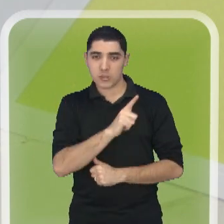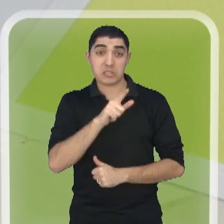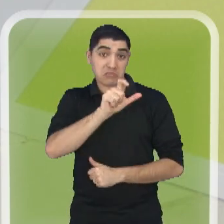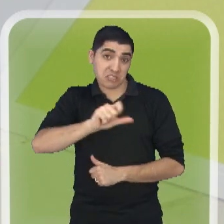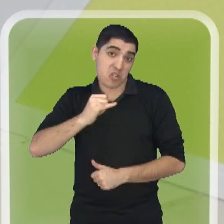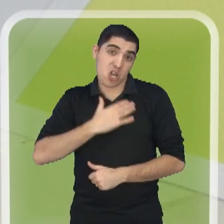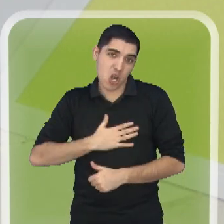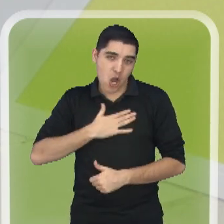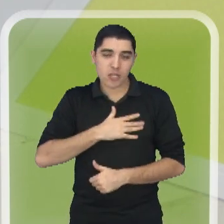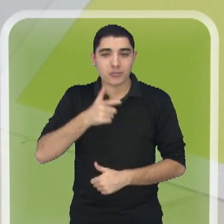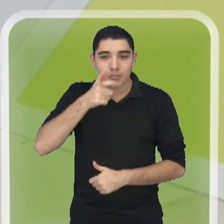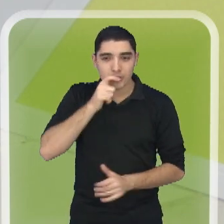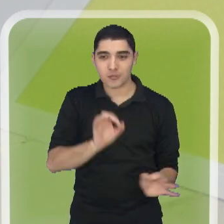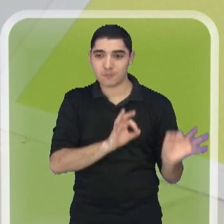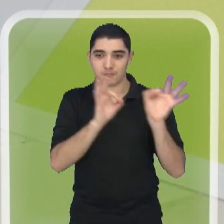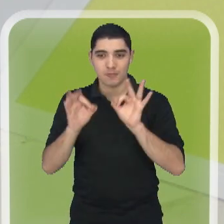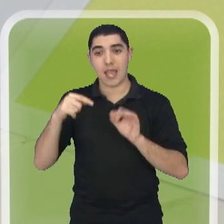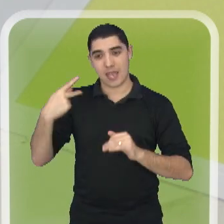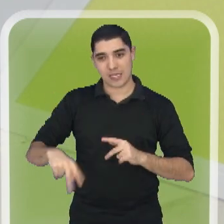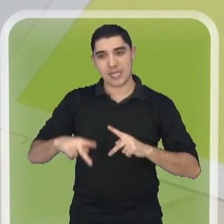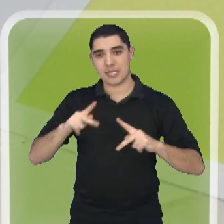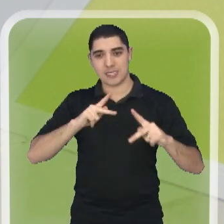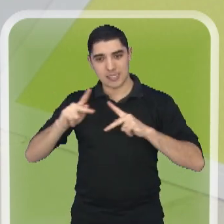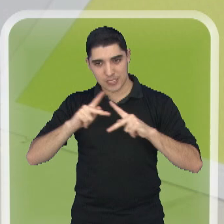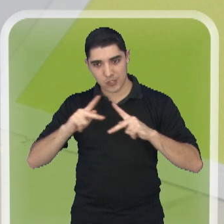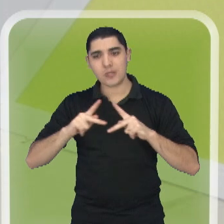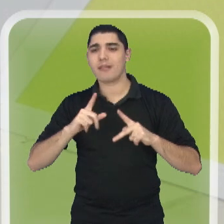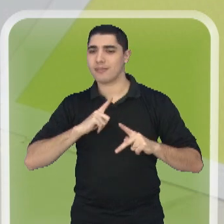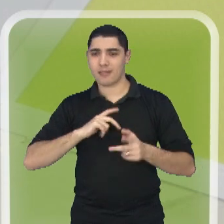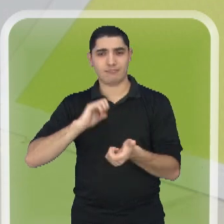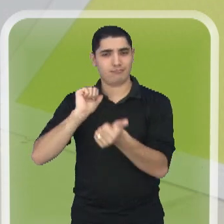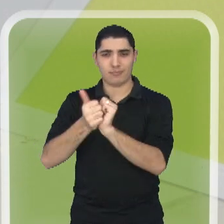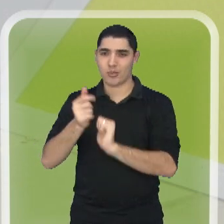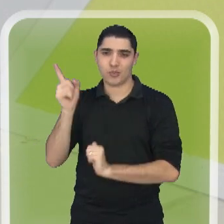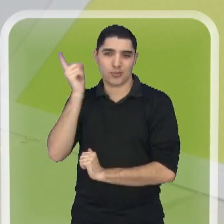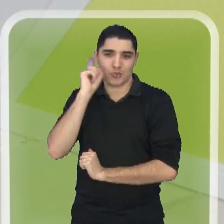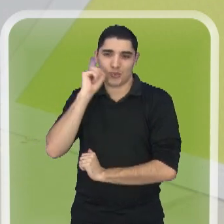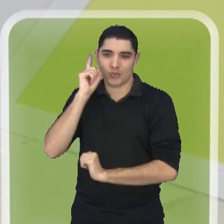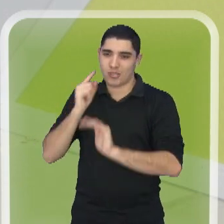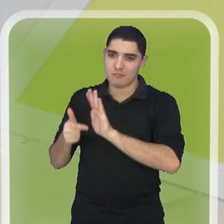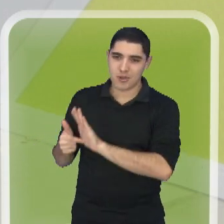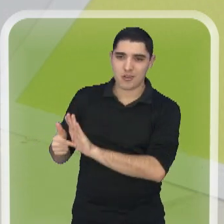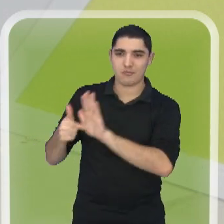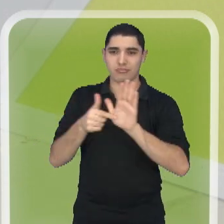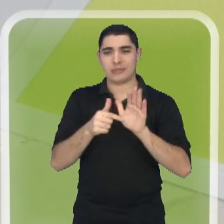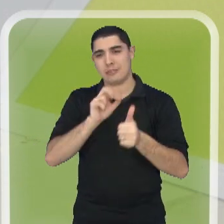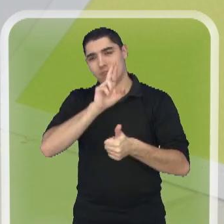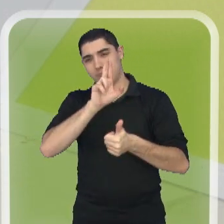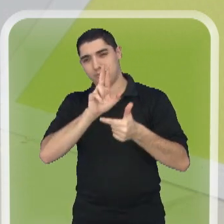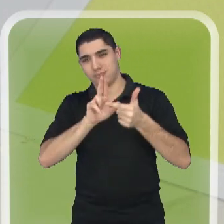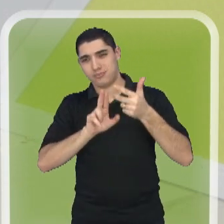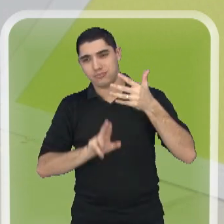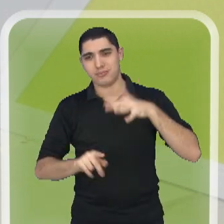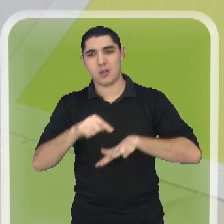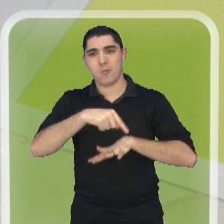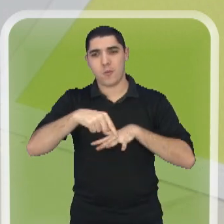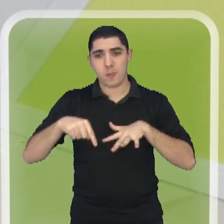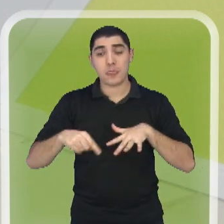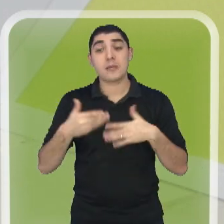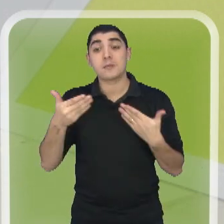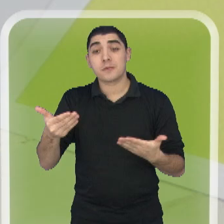aqui dentro de São José dos Campos. Tem esporte todo dia para você, das mais diversas modalidades.